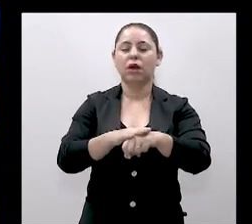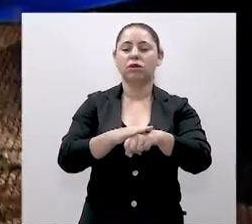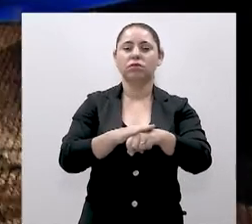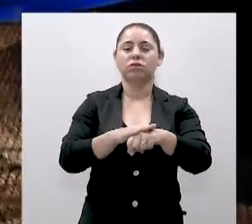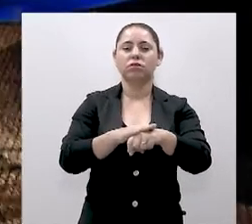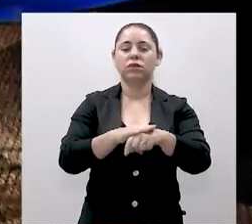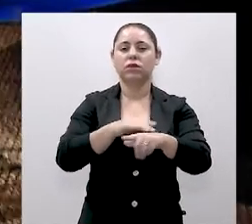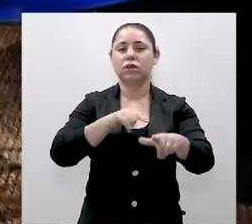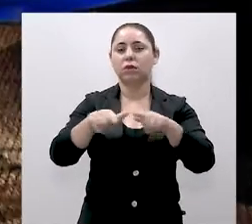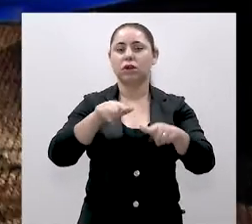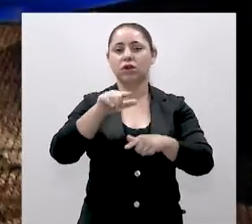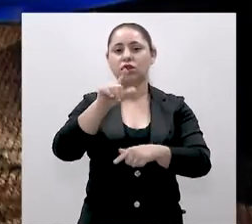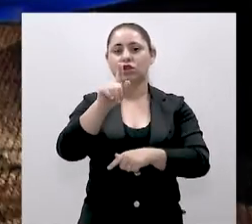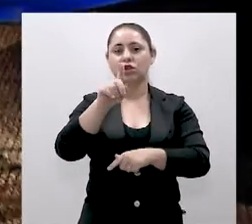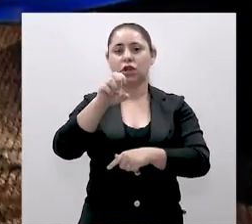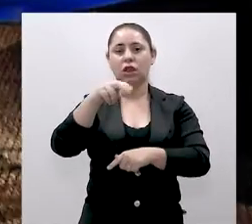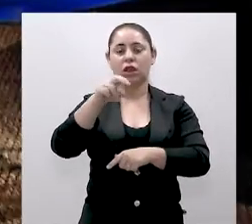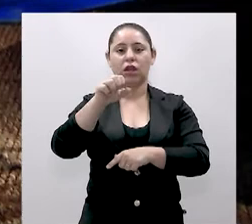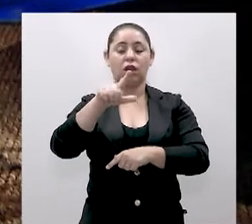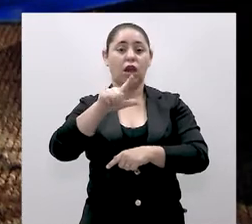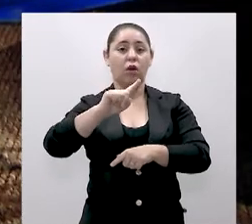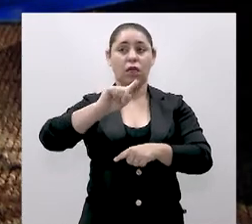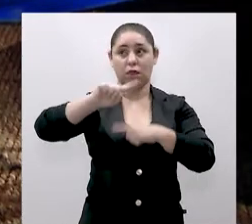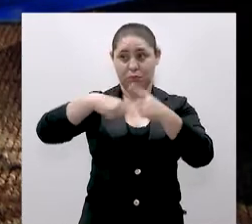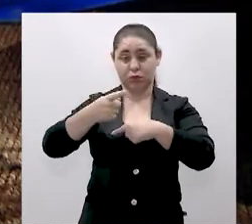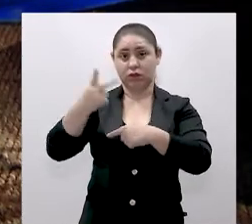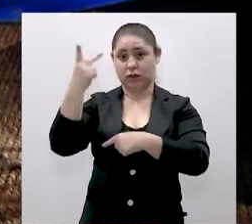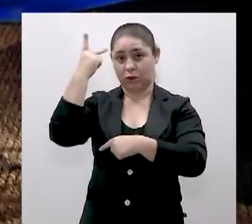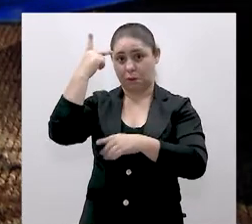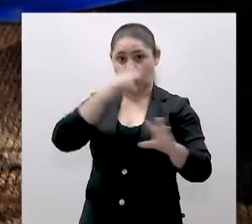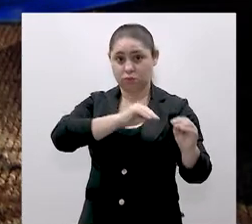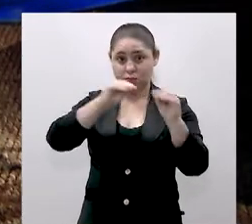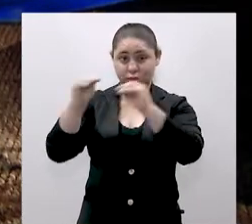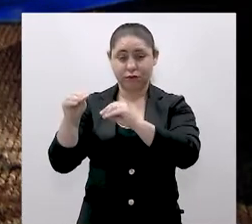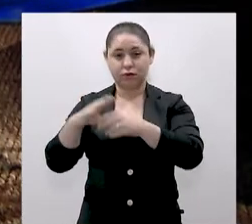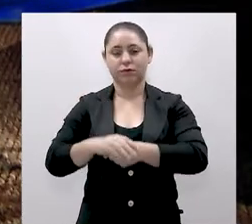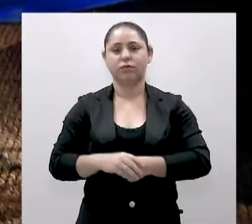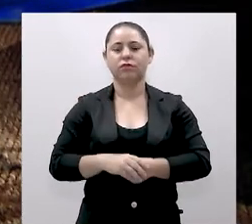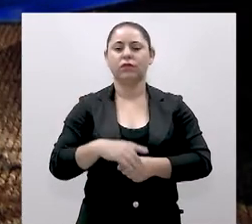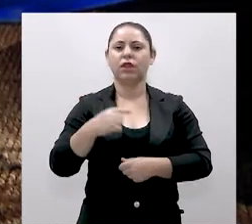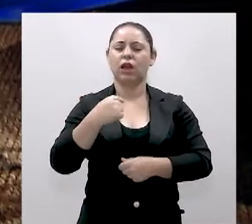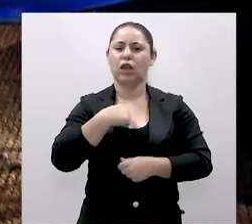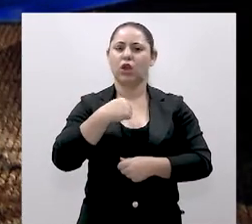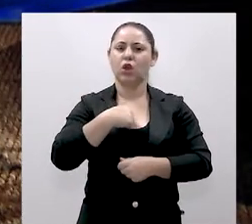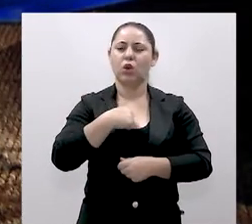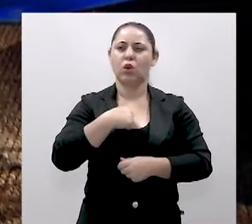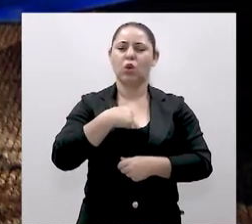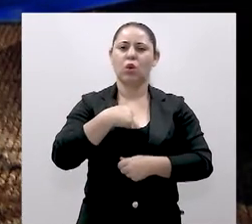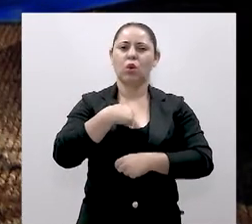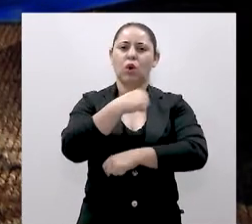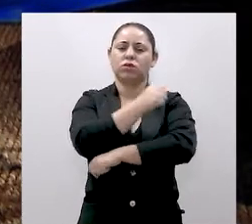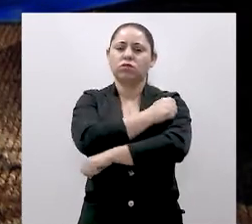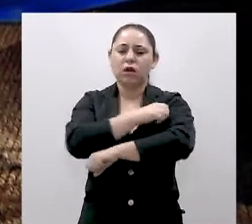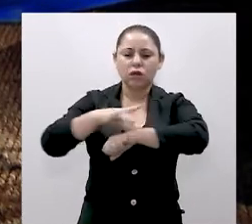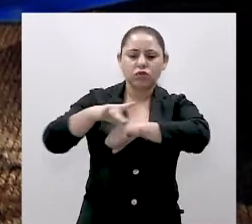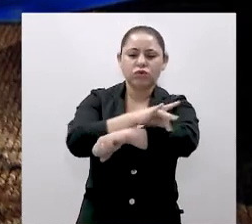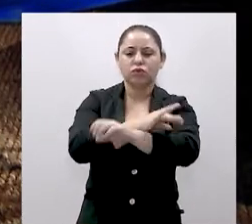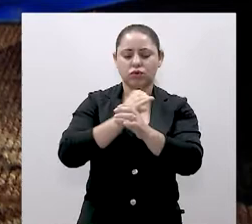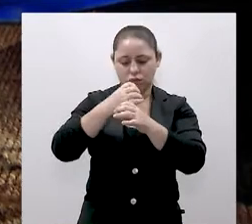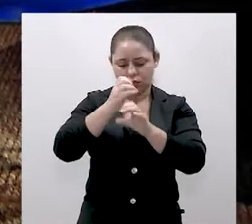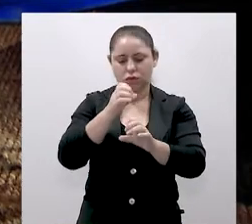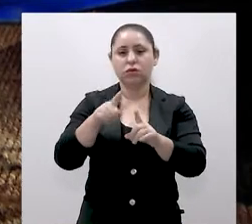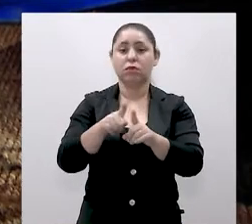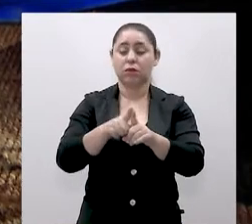foi para São Paulo dali todos nós fomos para São Paulo eu fui aluno do Jesuíta eu fiz engenharia também é